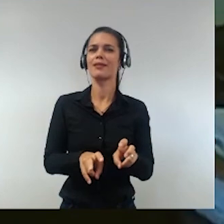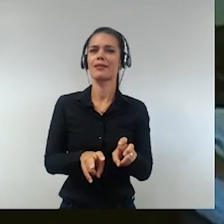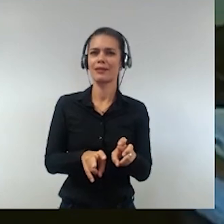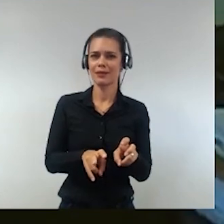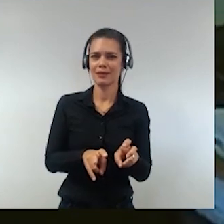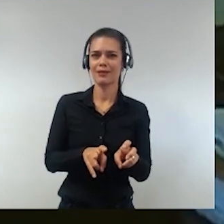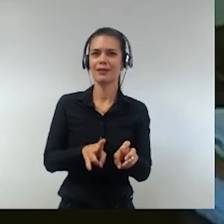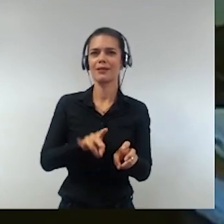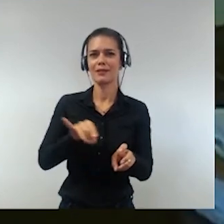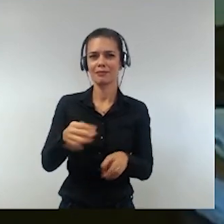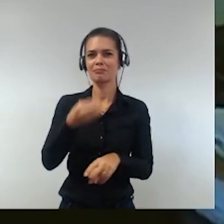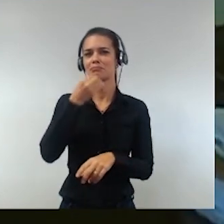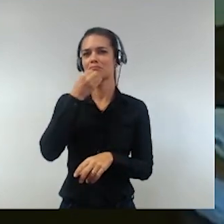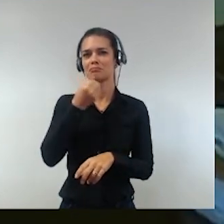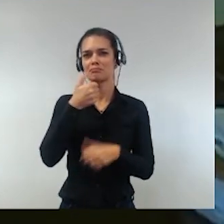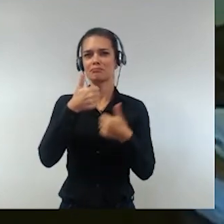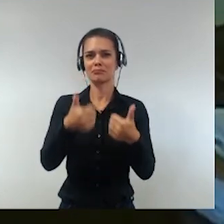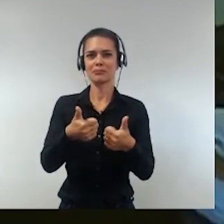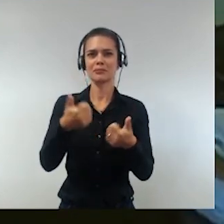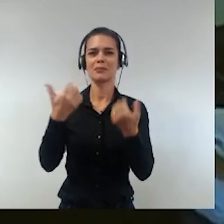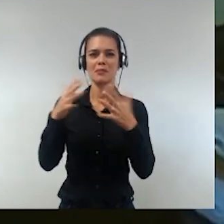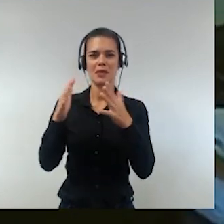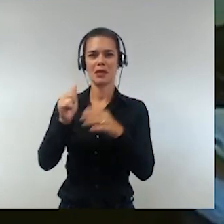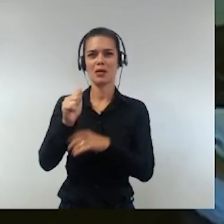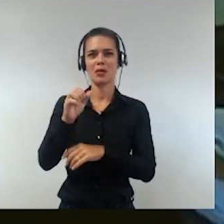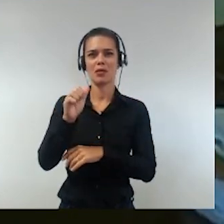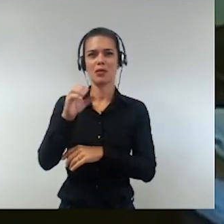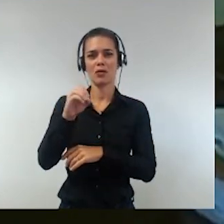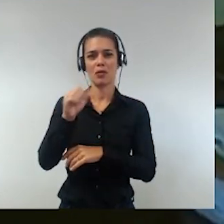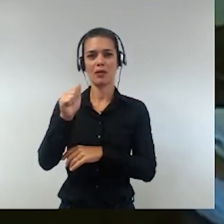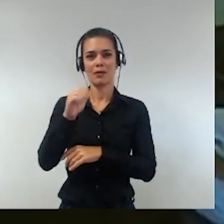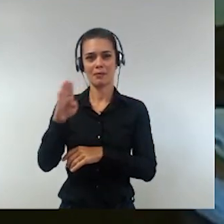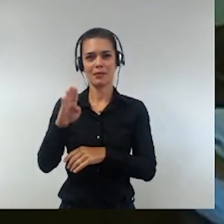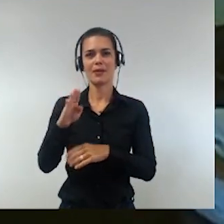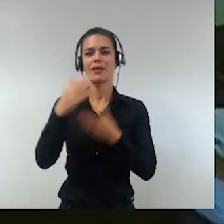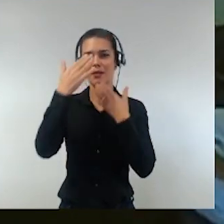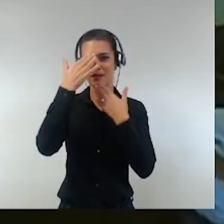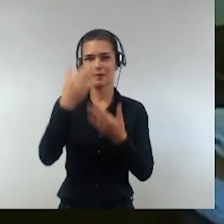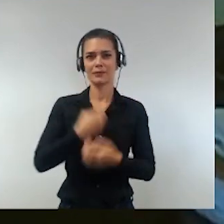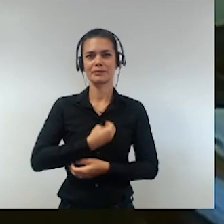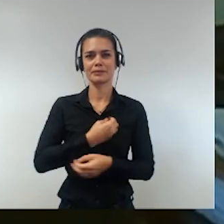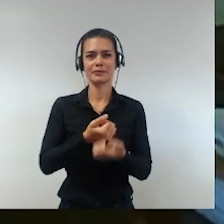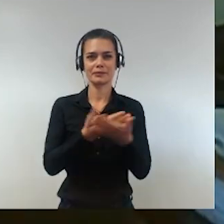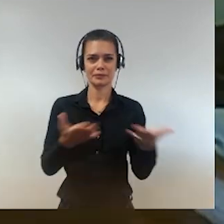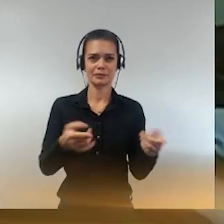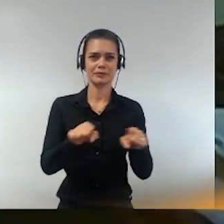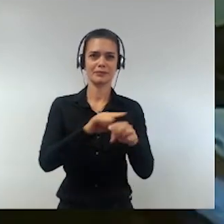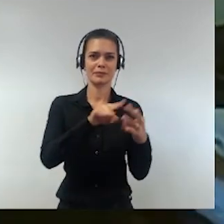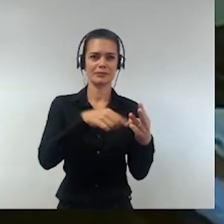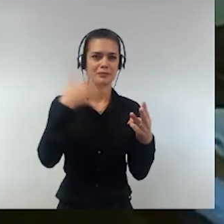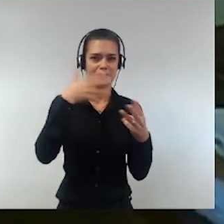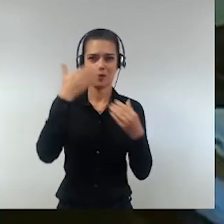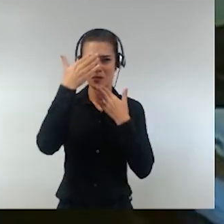tão proveitosos quanto esse. Parabéns à OAB, agradecer a presença de todos e, principalmente, dos nossos palestrantes hoje. Obrigado.